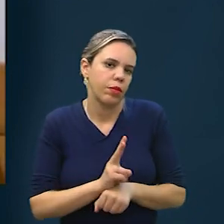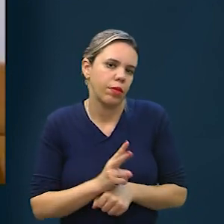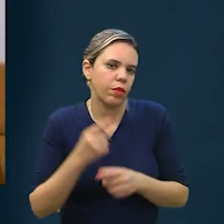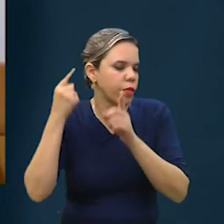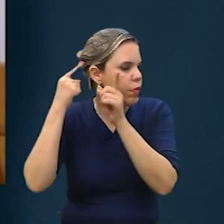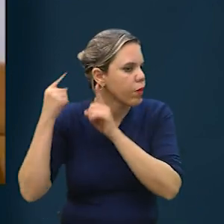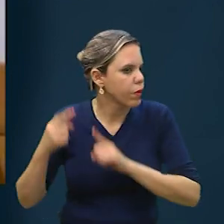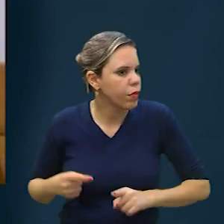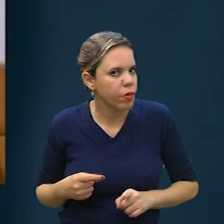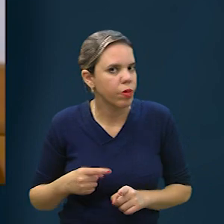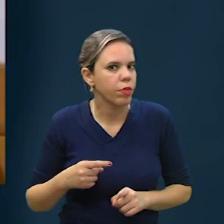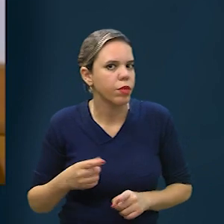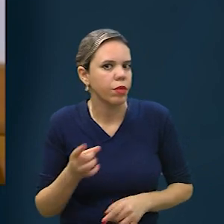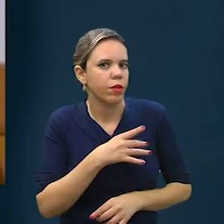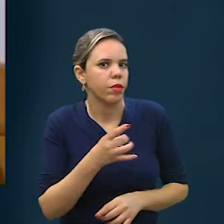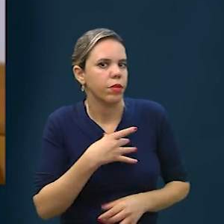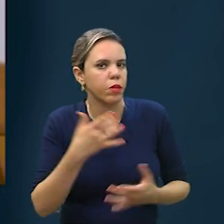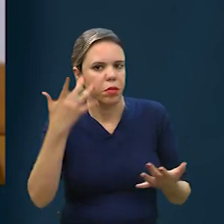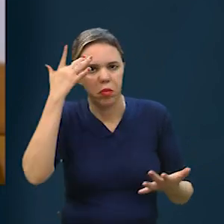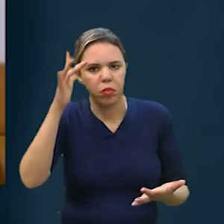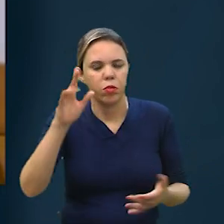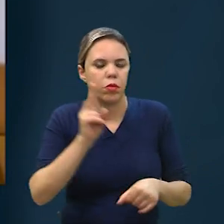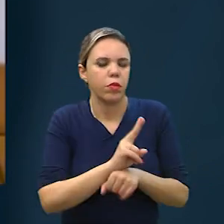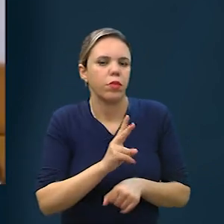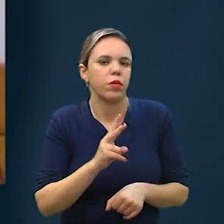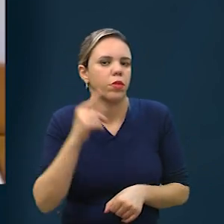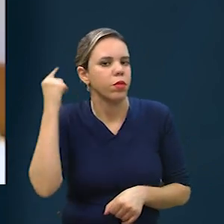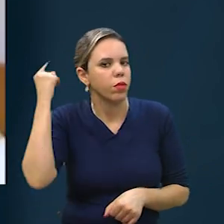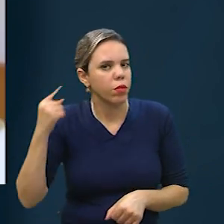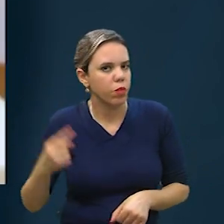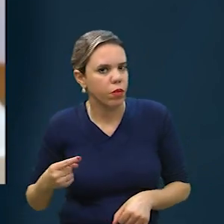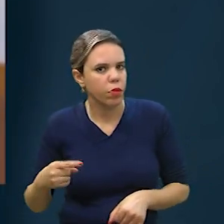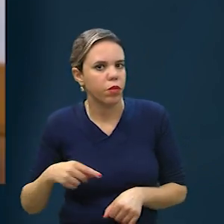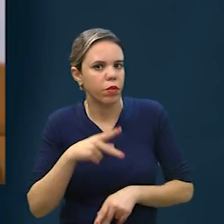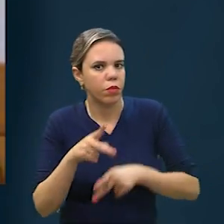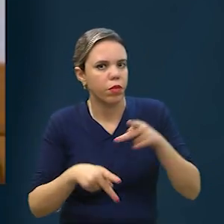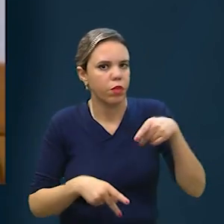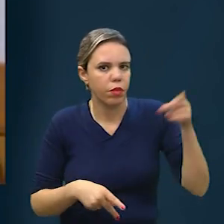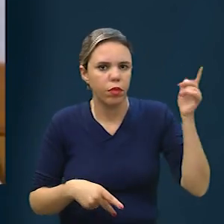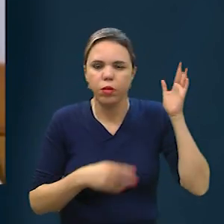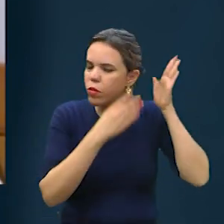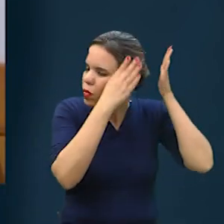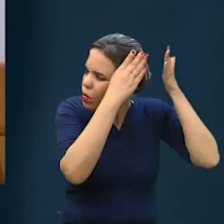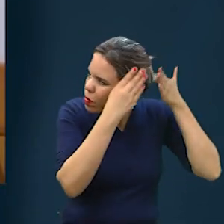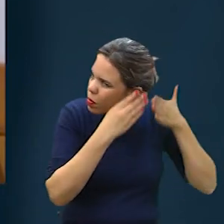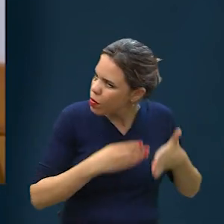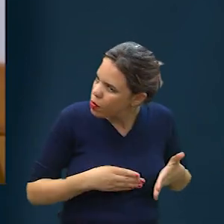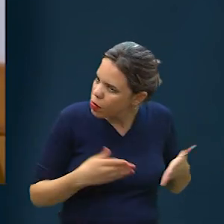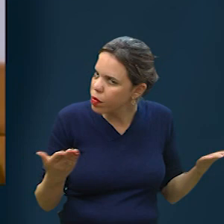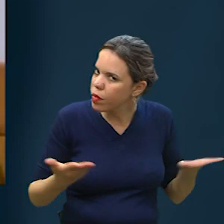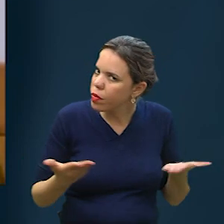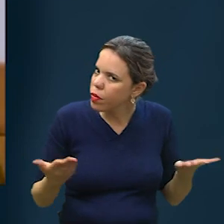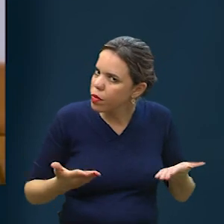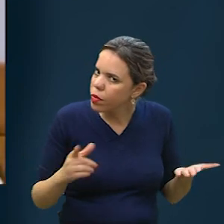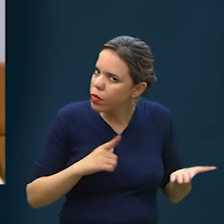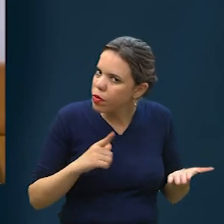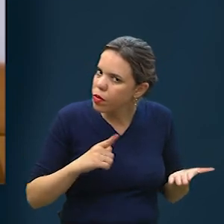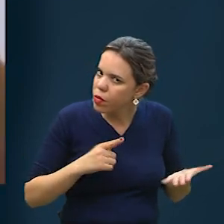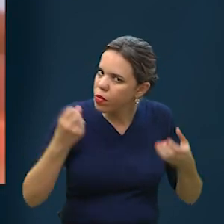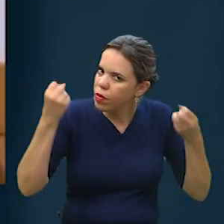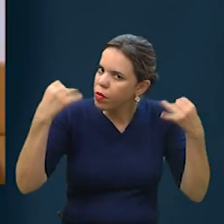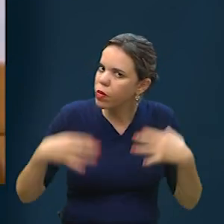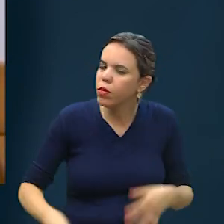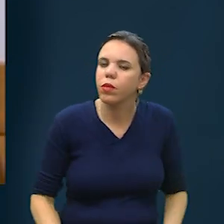cuidar desse cabelo, né? O medo de não saber cuidar desse cabelo levava as pessoas ao alisamento. Então, agora, como tem